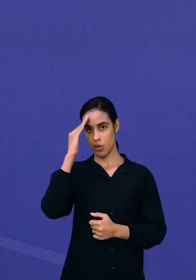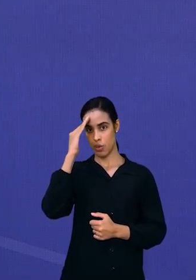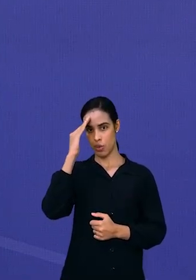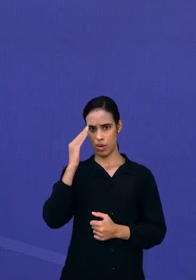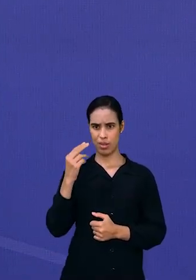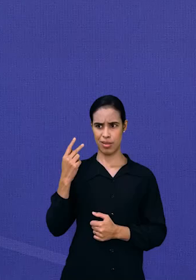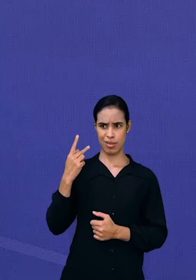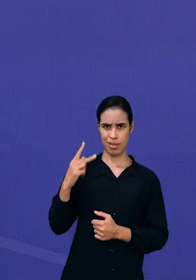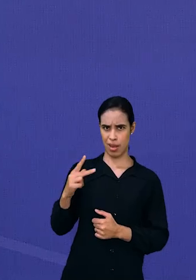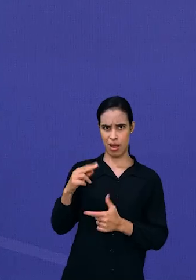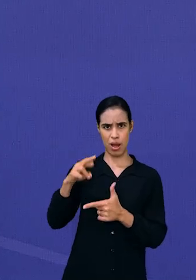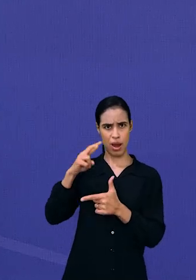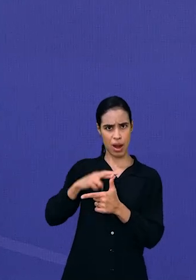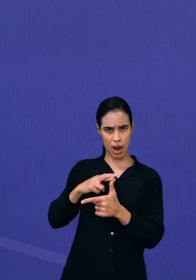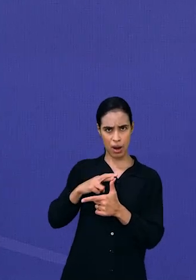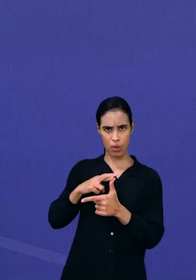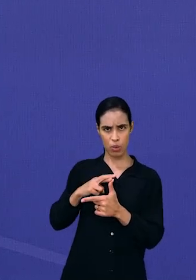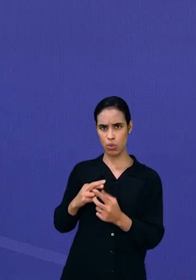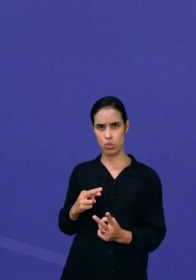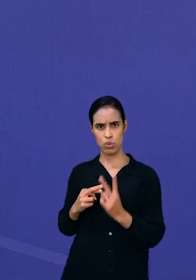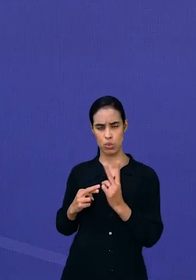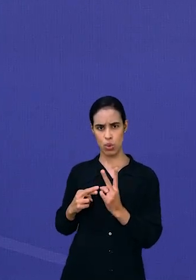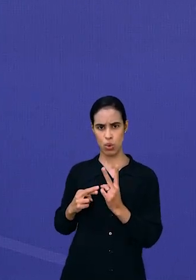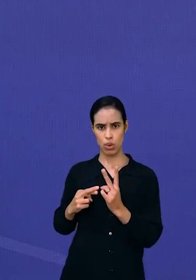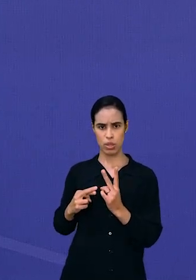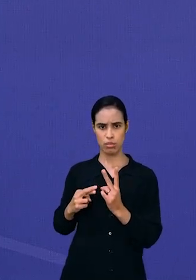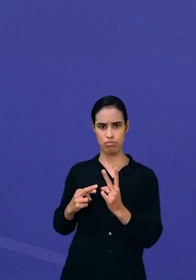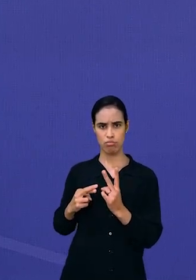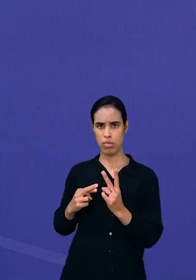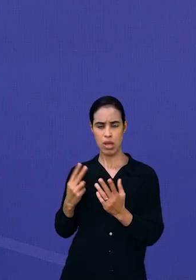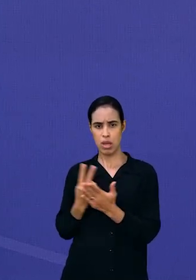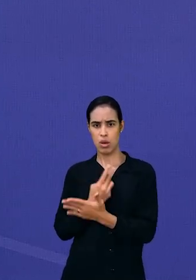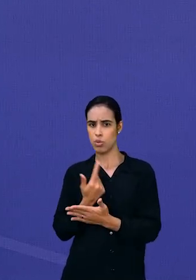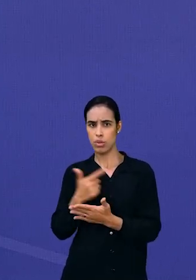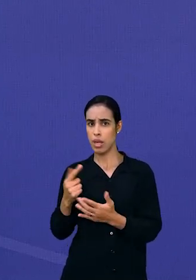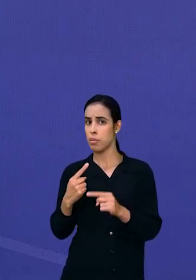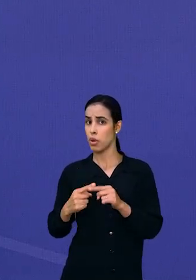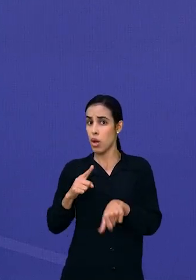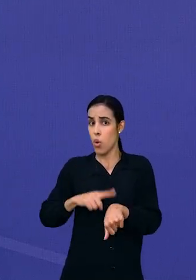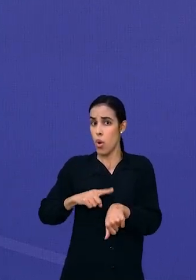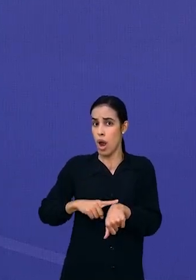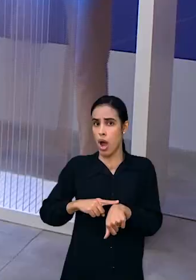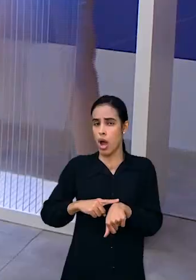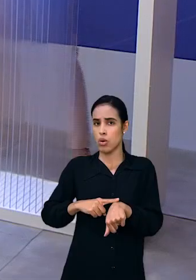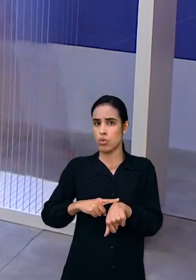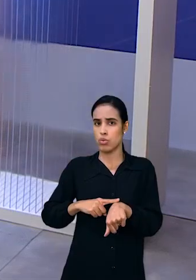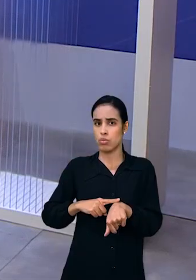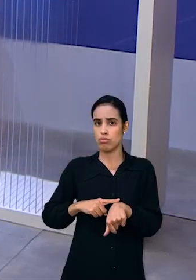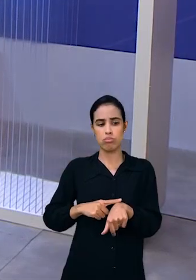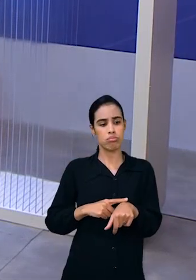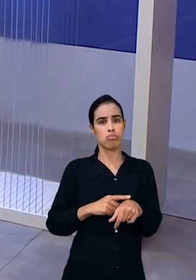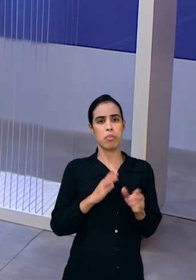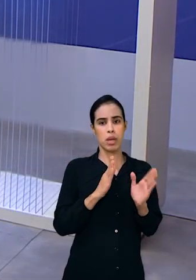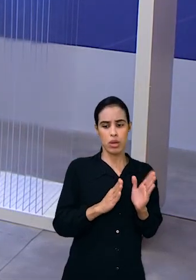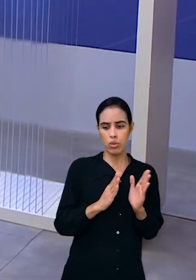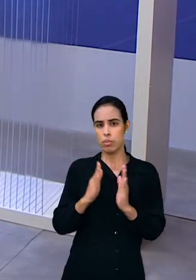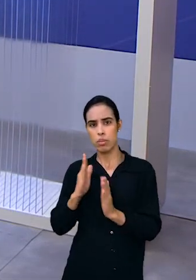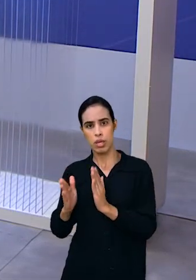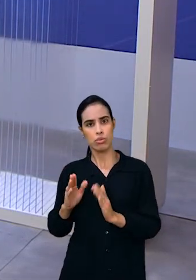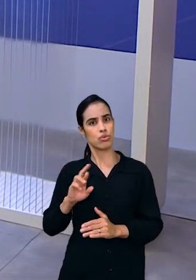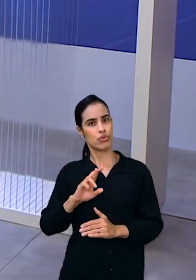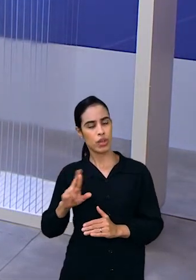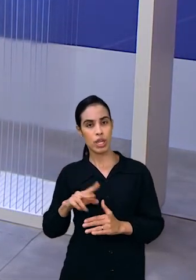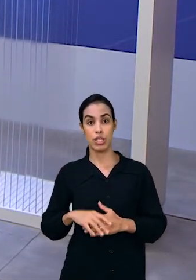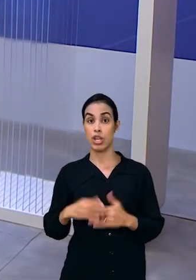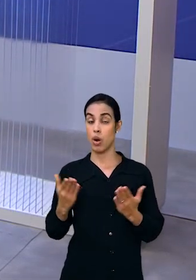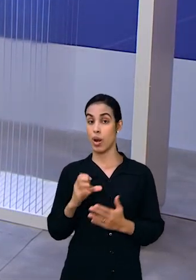TST entendeu que não há ilegalidade em exercer 2 funções se os horários forem compatíveis. E quem tem mais informações para a gente sobre